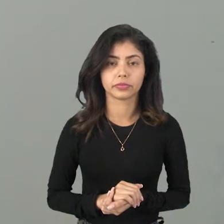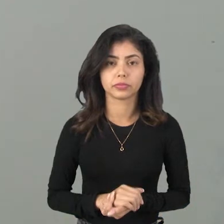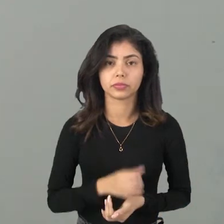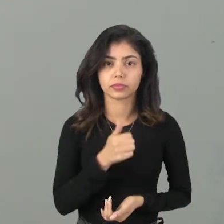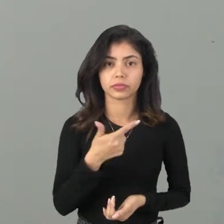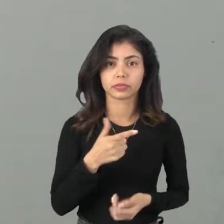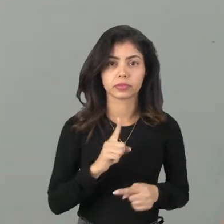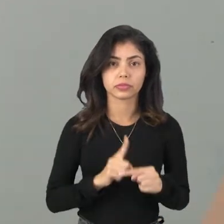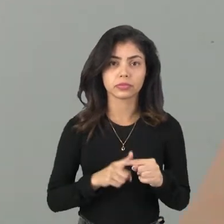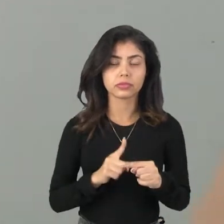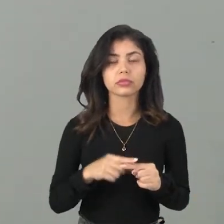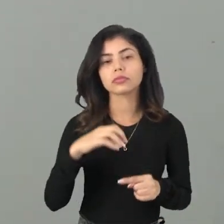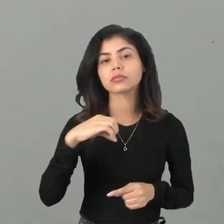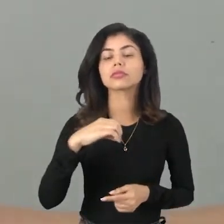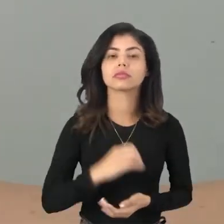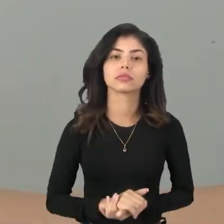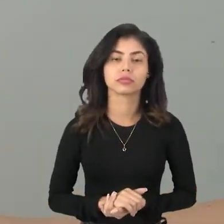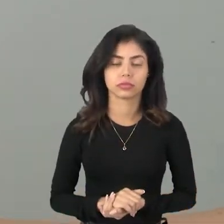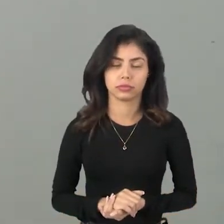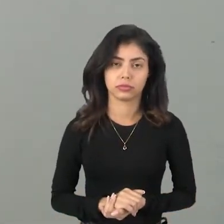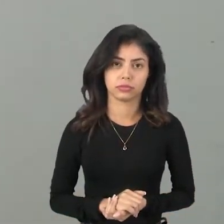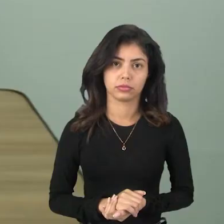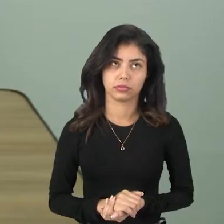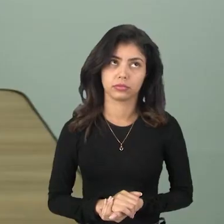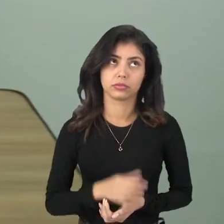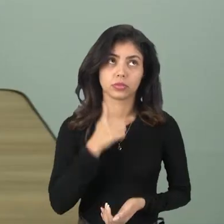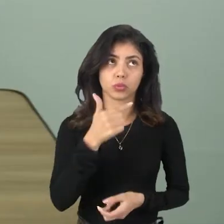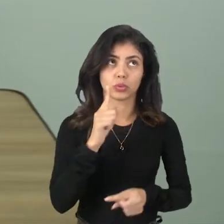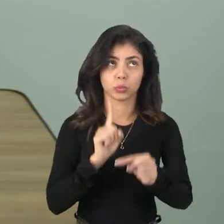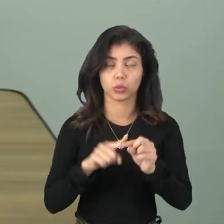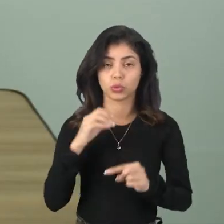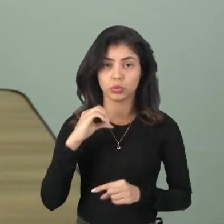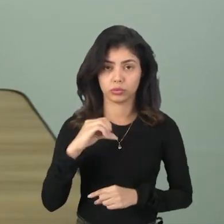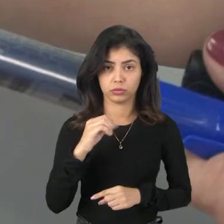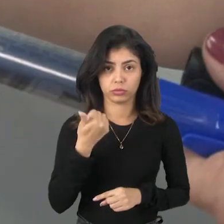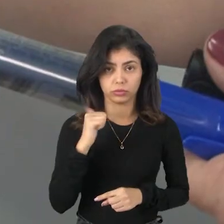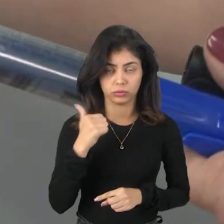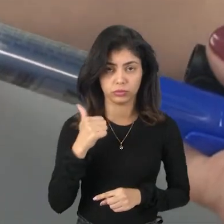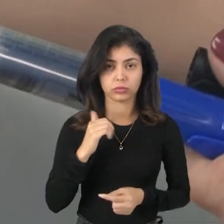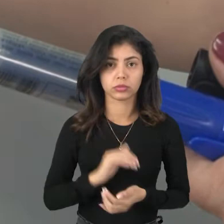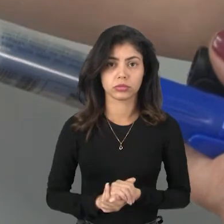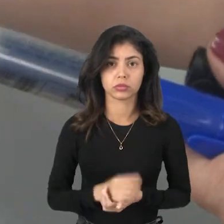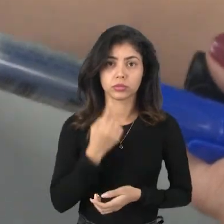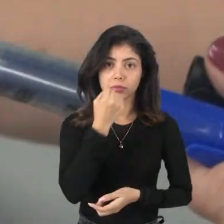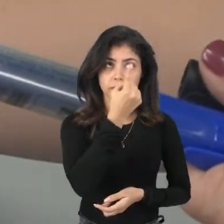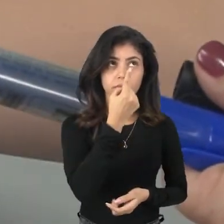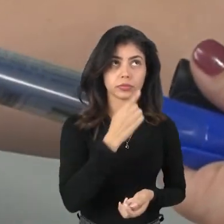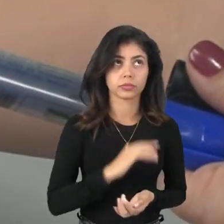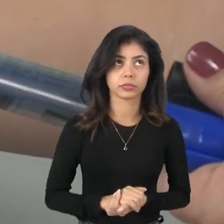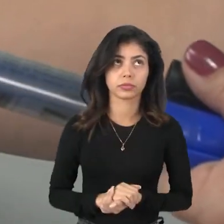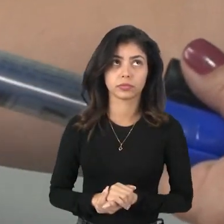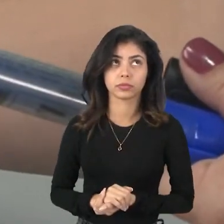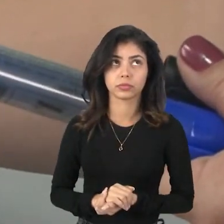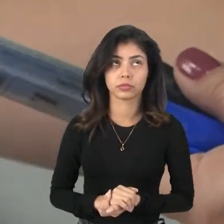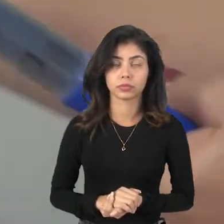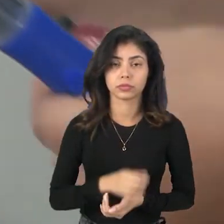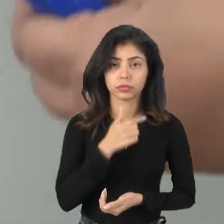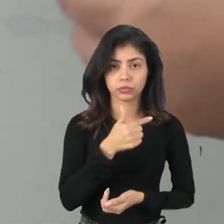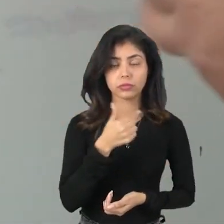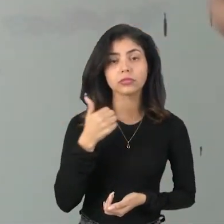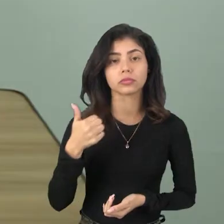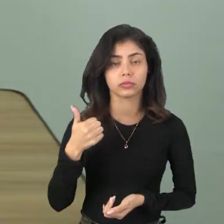12 mais 92 mais nove eu tenho 11 Vai um mais um